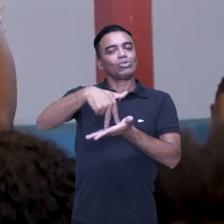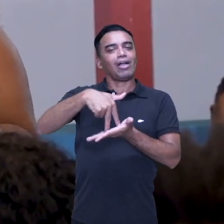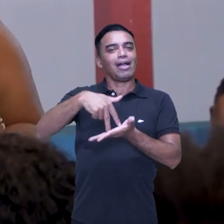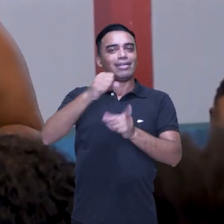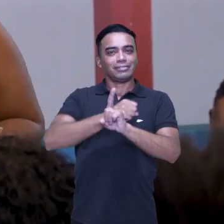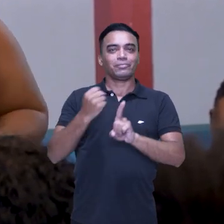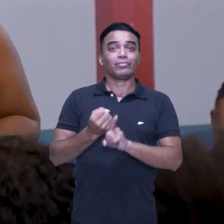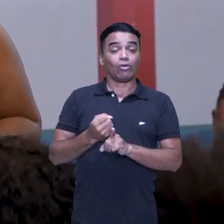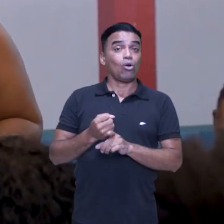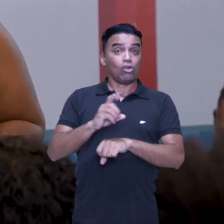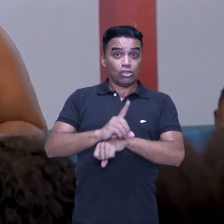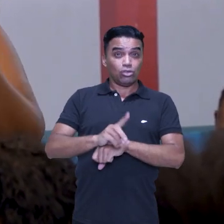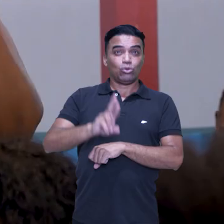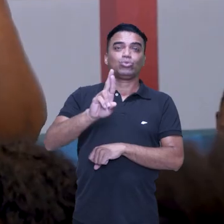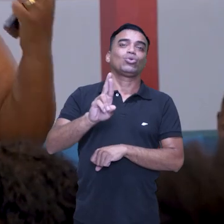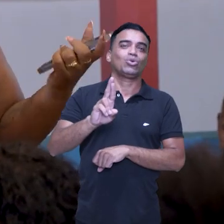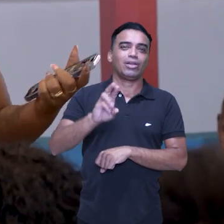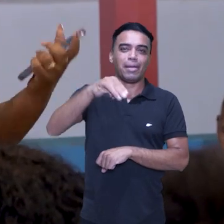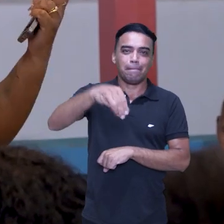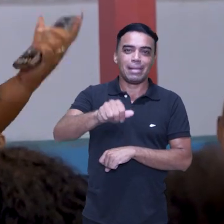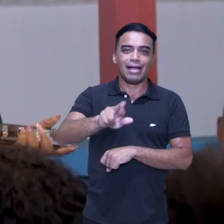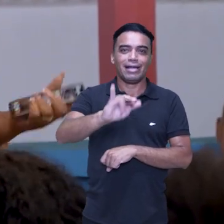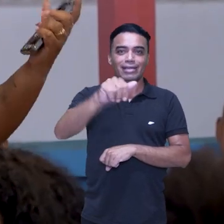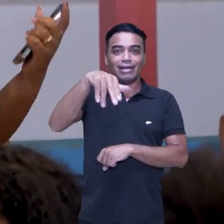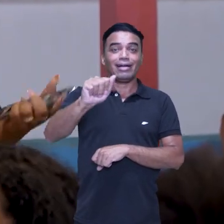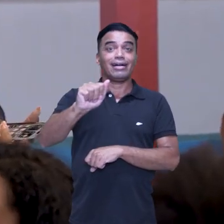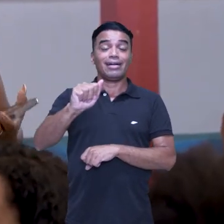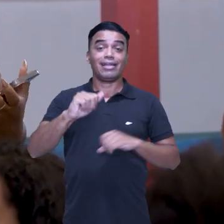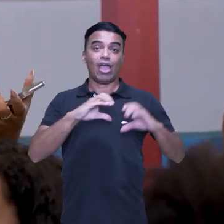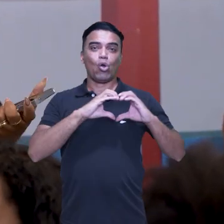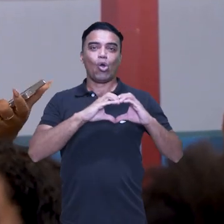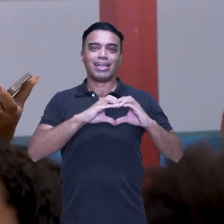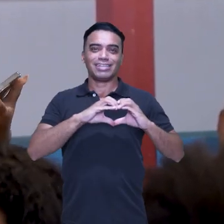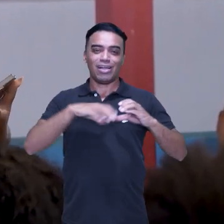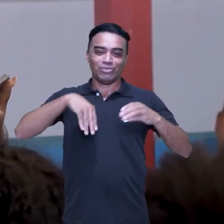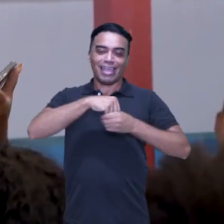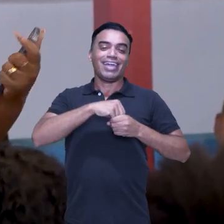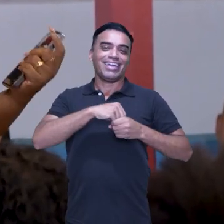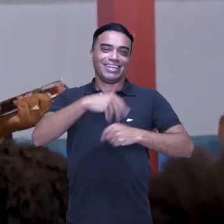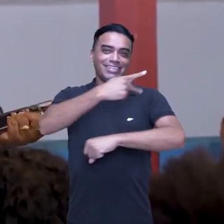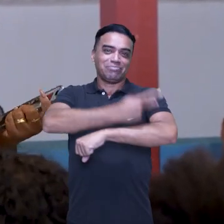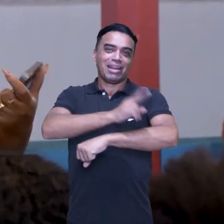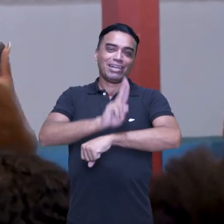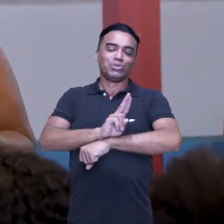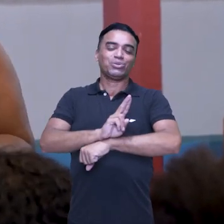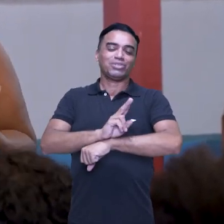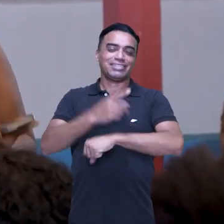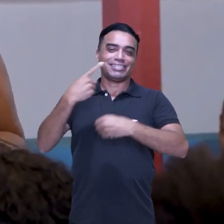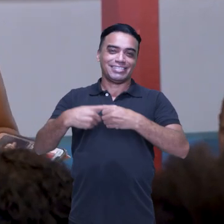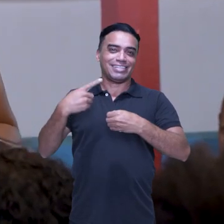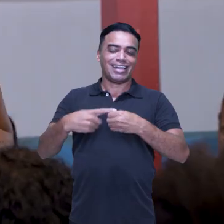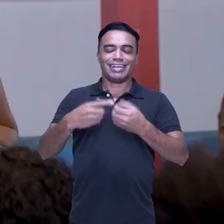doutora Mariana falou, né, Mariana? Estamos no coração de Paracatu. Isso, assim, é graças a Deus e graças a